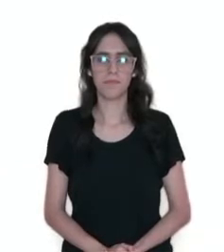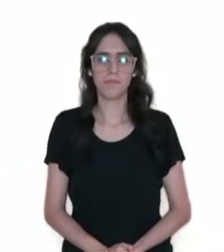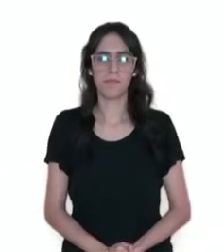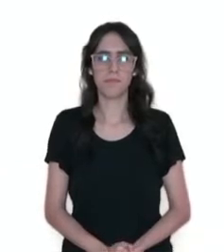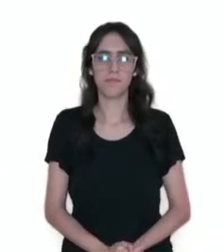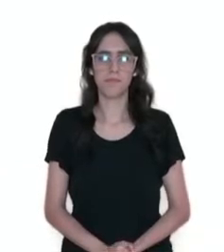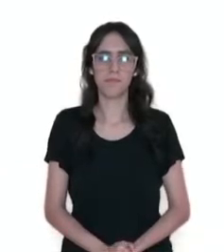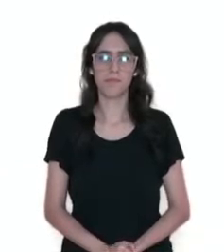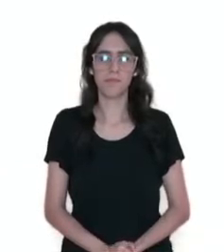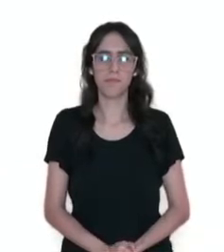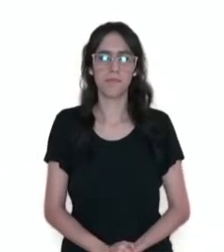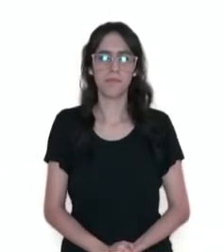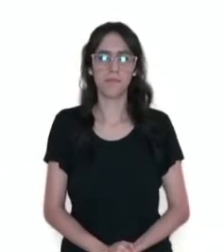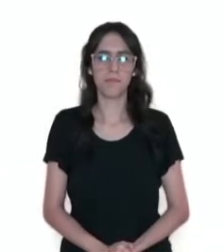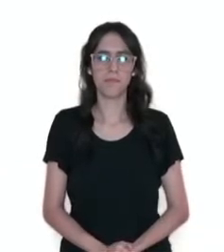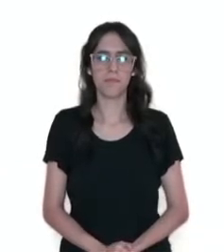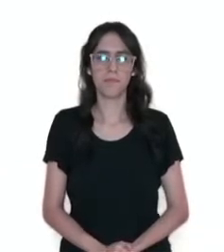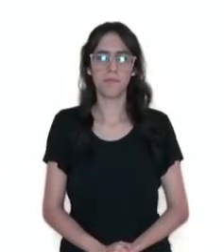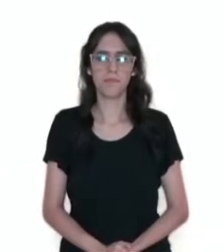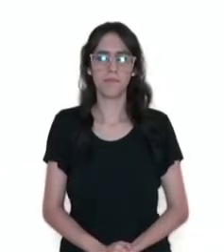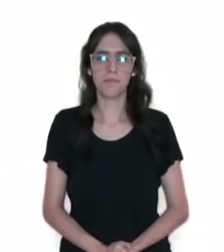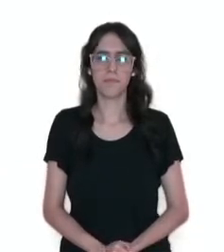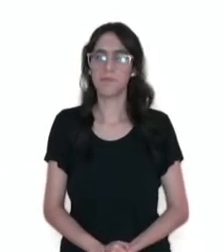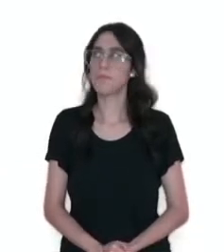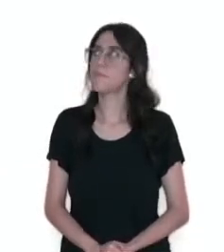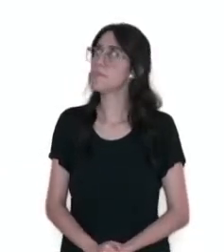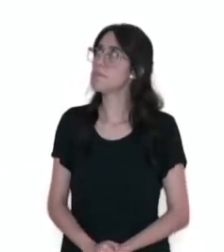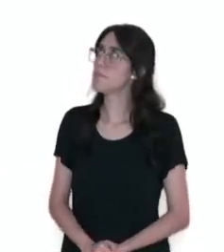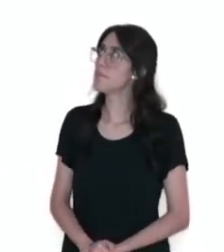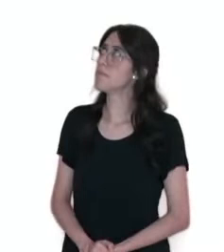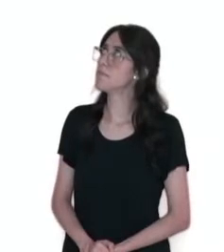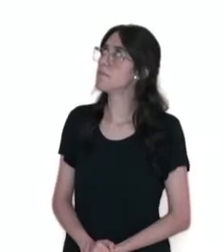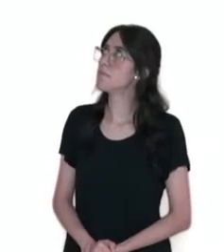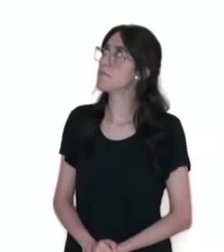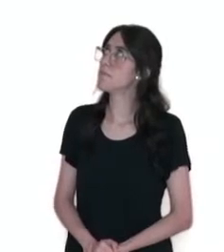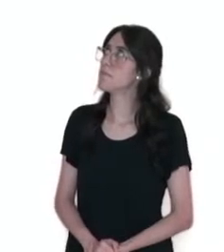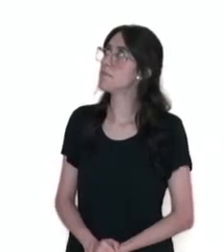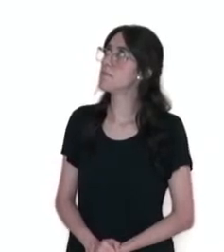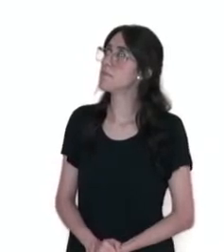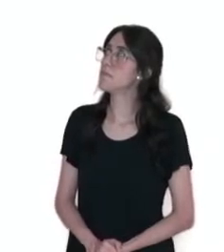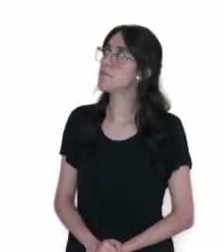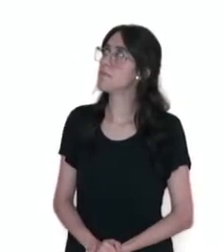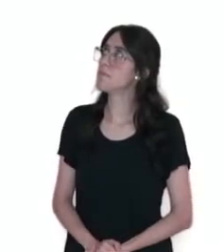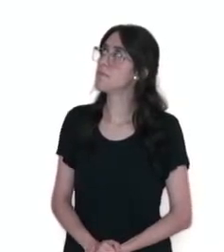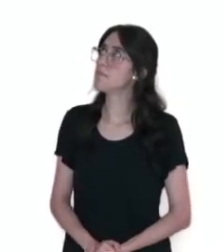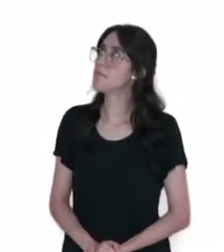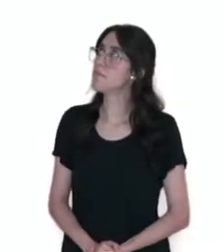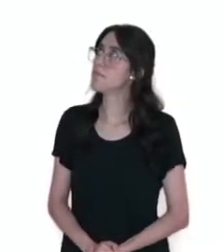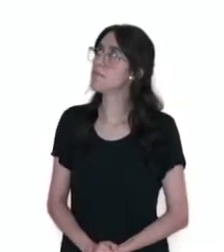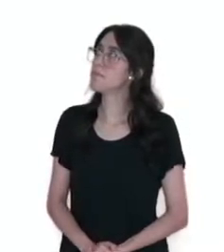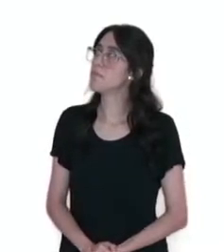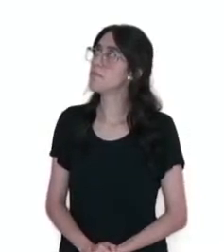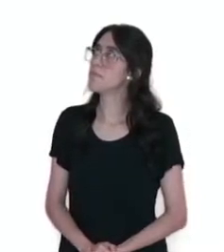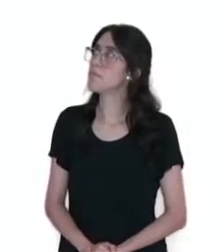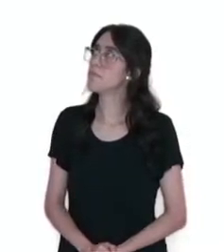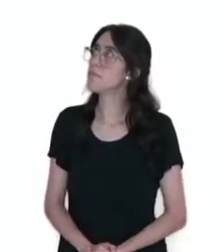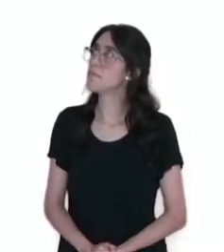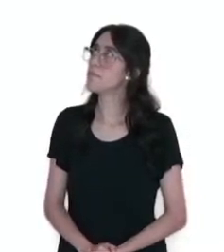persona, desculpa, tiempo y número. Verbo ir, primeira persona del